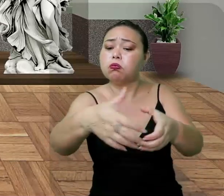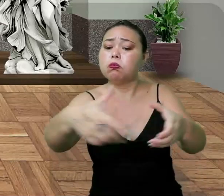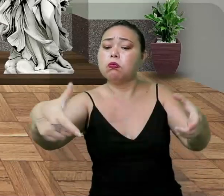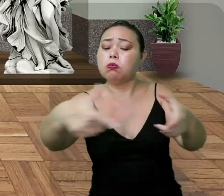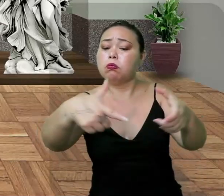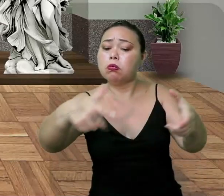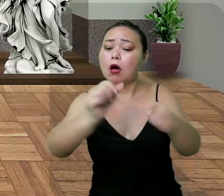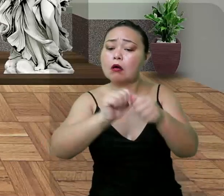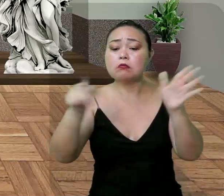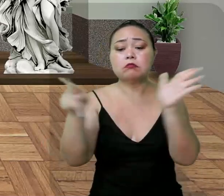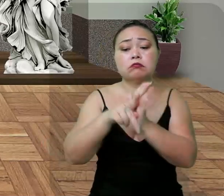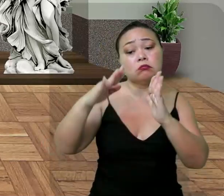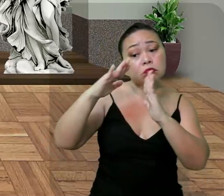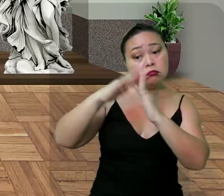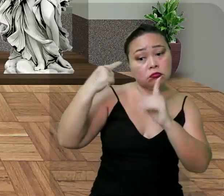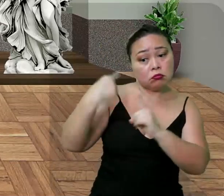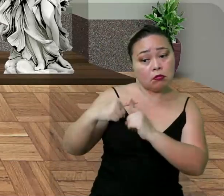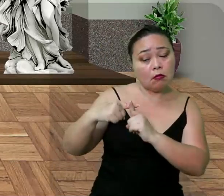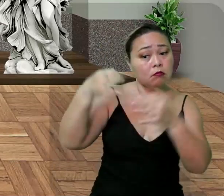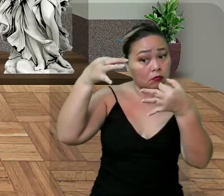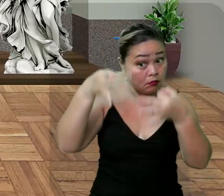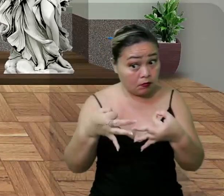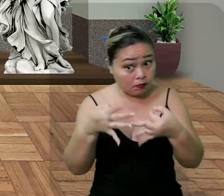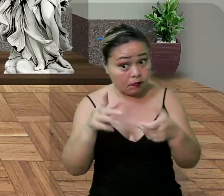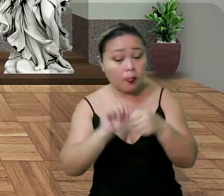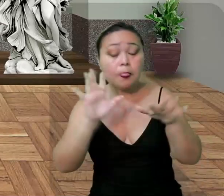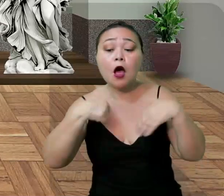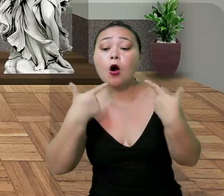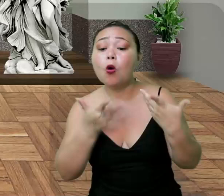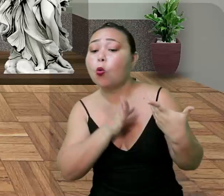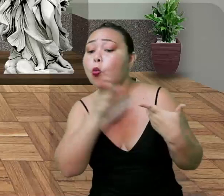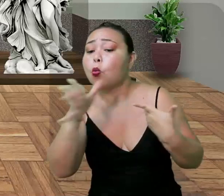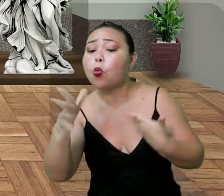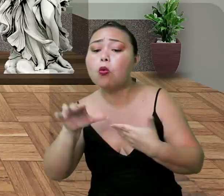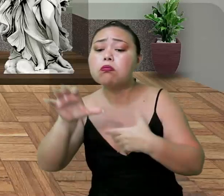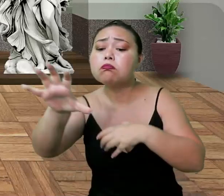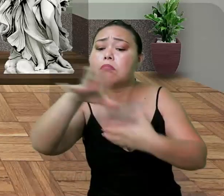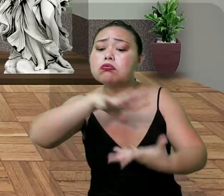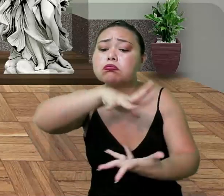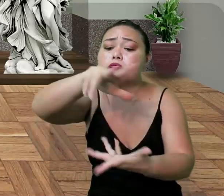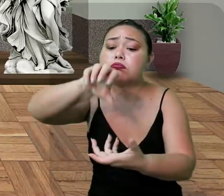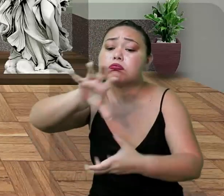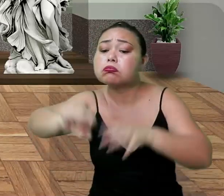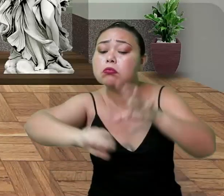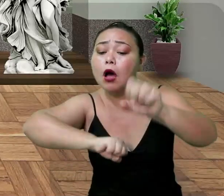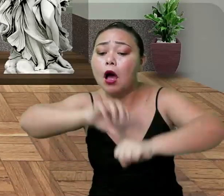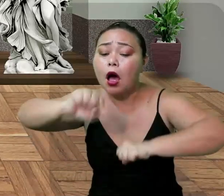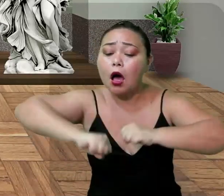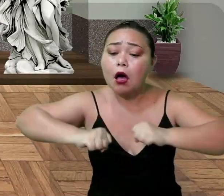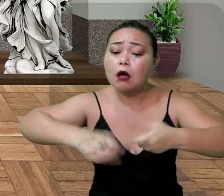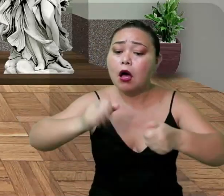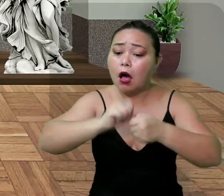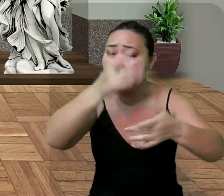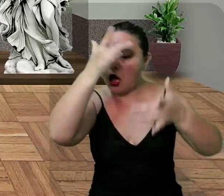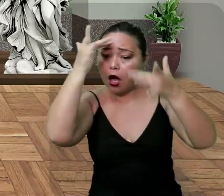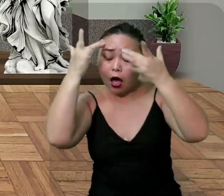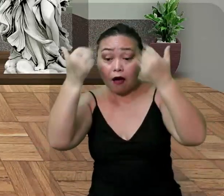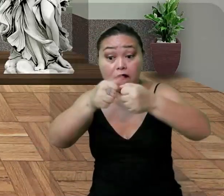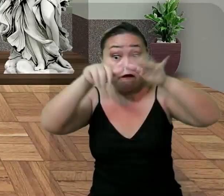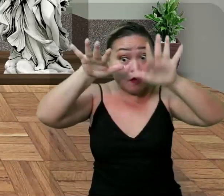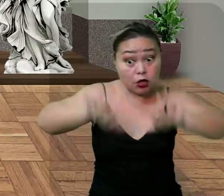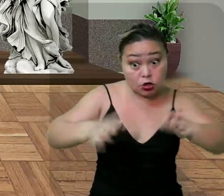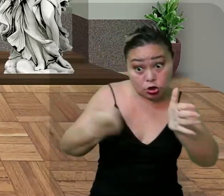certo? Então a igreja, ela vai buscar em outros continentes um novo rebanho. E aqui chega, se